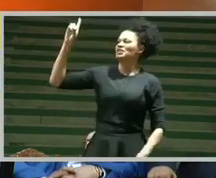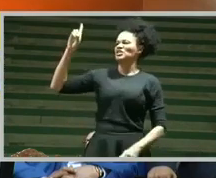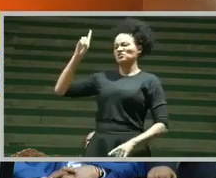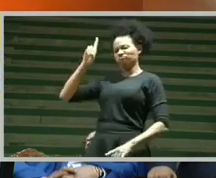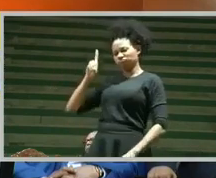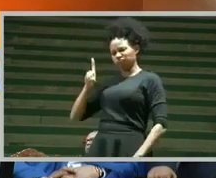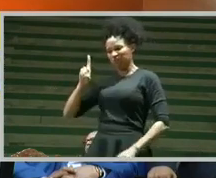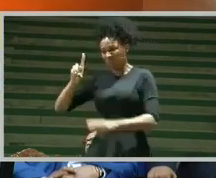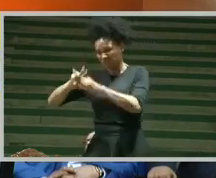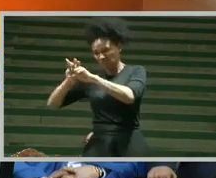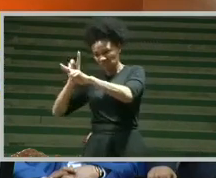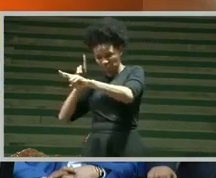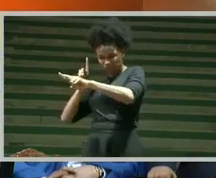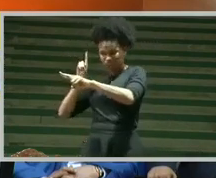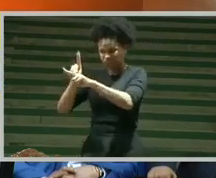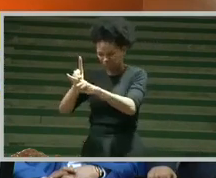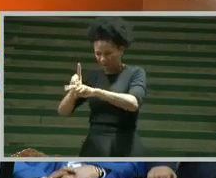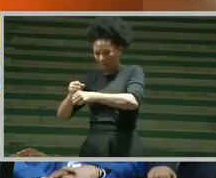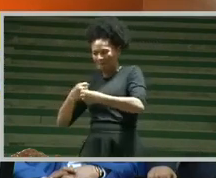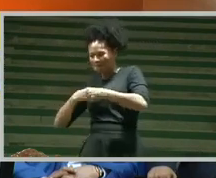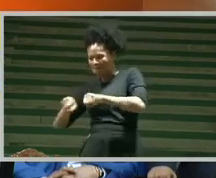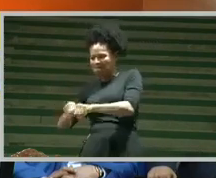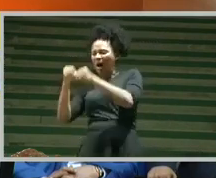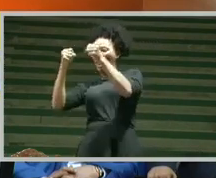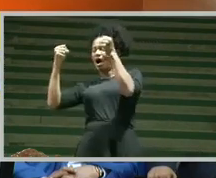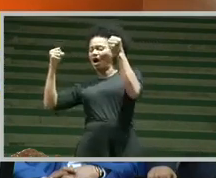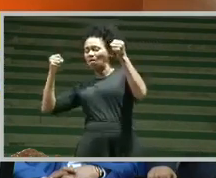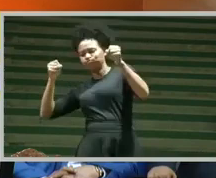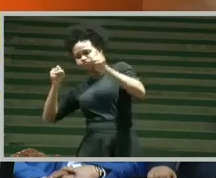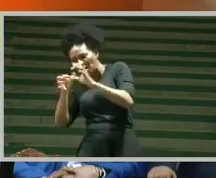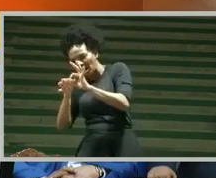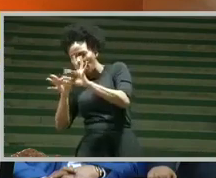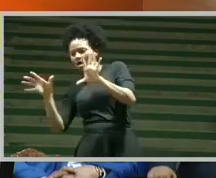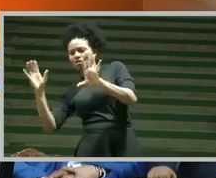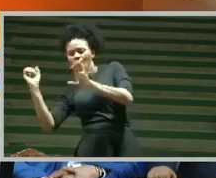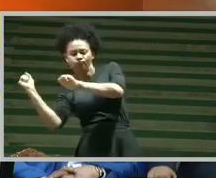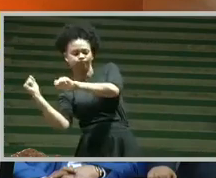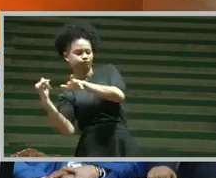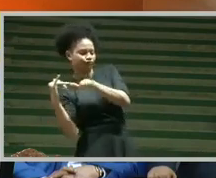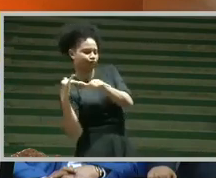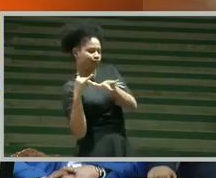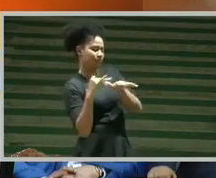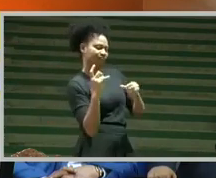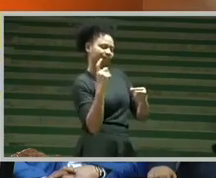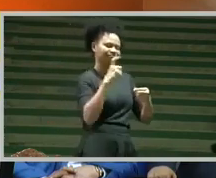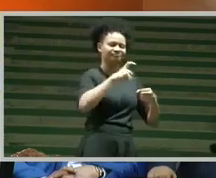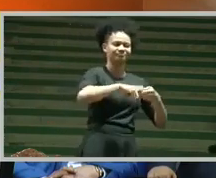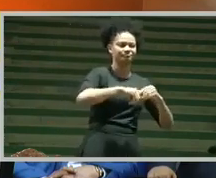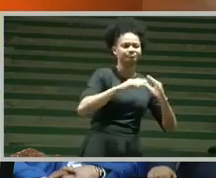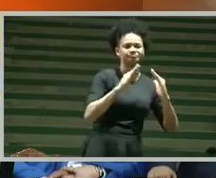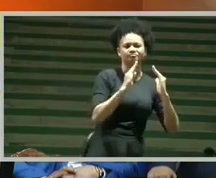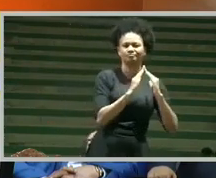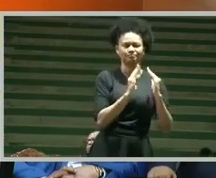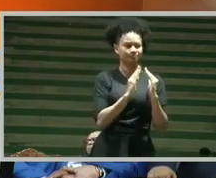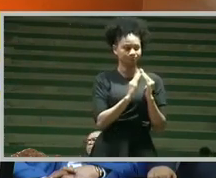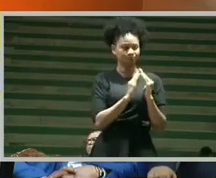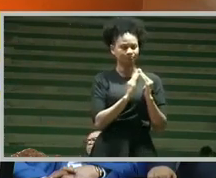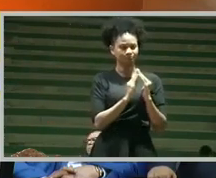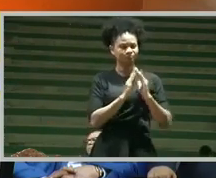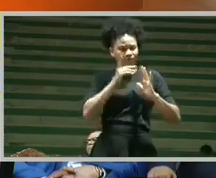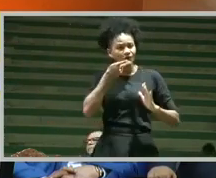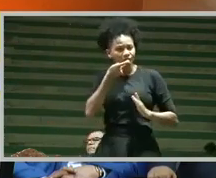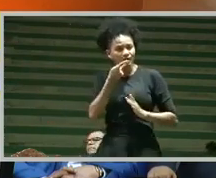do cativeiro e lhes dera uma nova chance de estar em sua casa. Eu